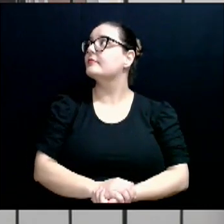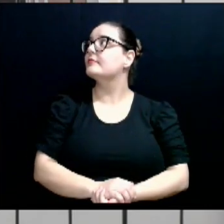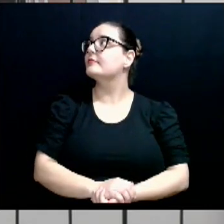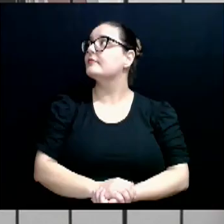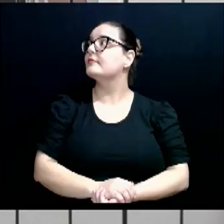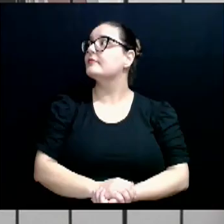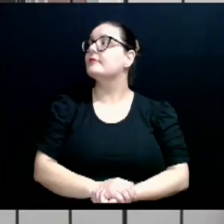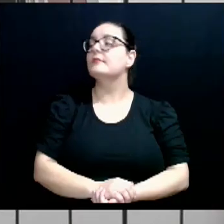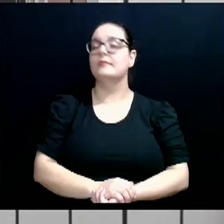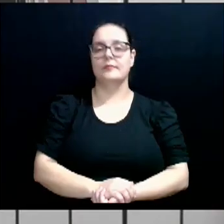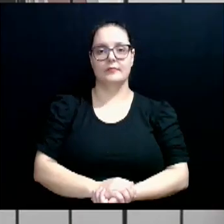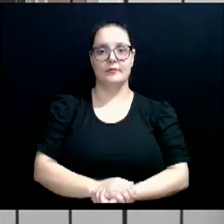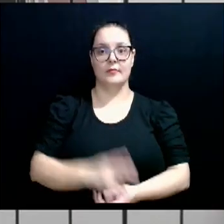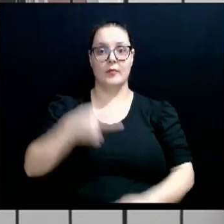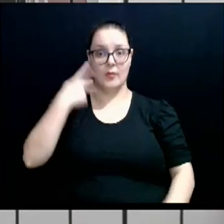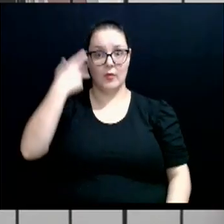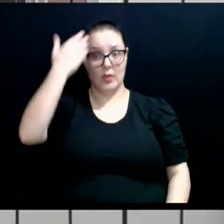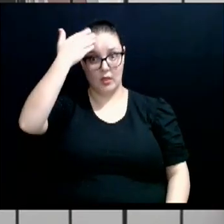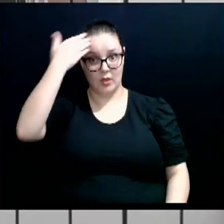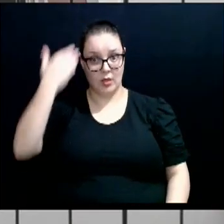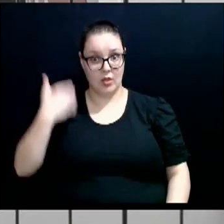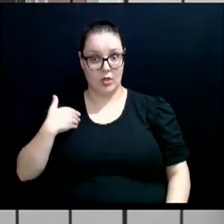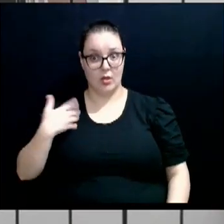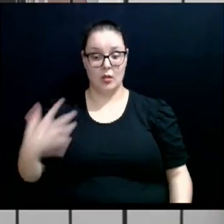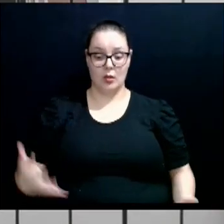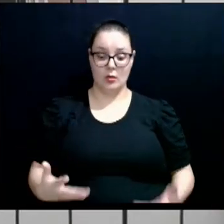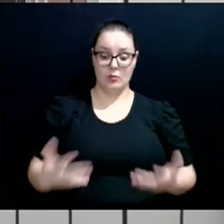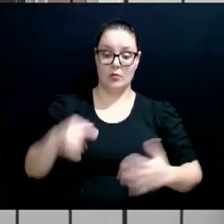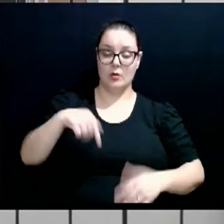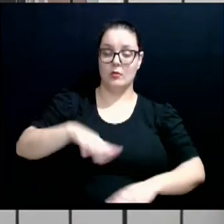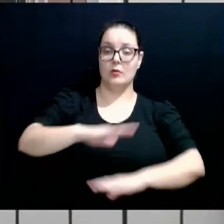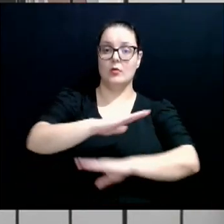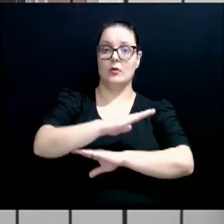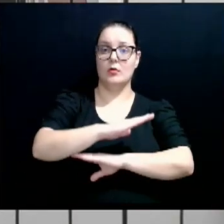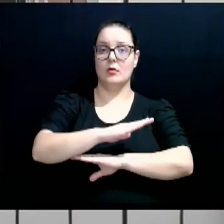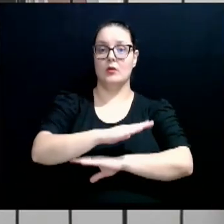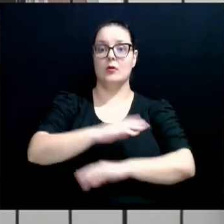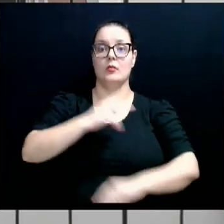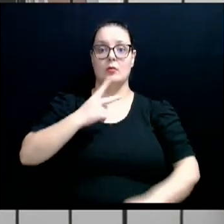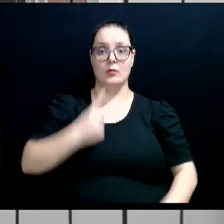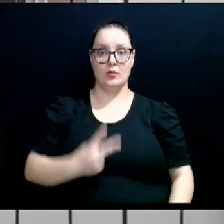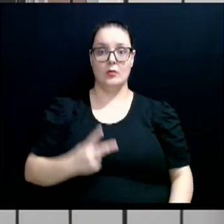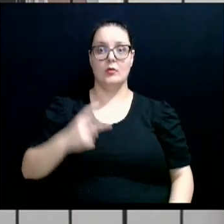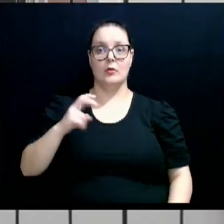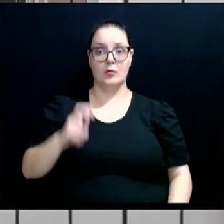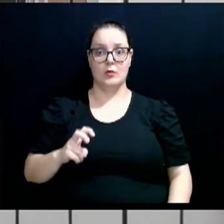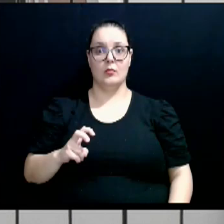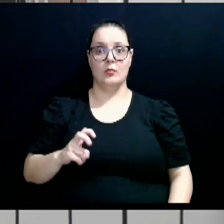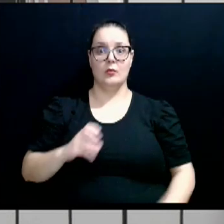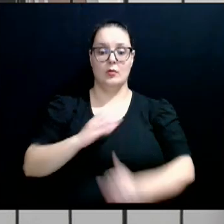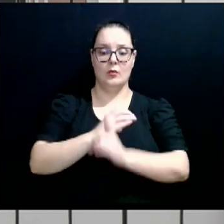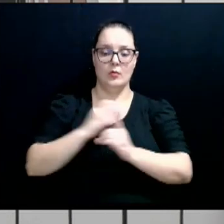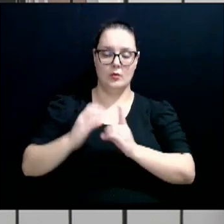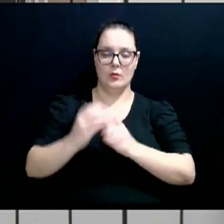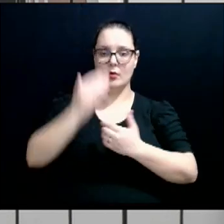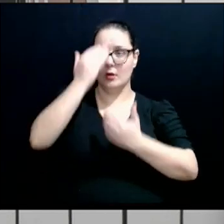Vereadora Débora Palermo promove aqui na Câmara o 25º Culto em Ação de